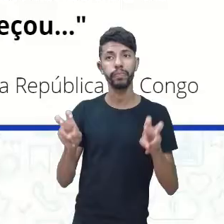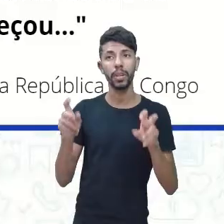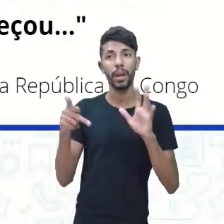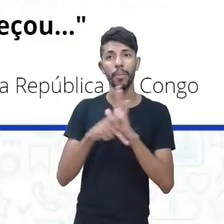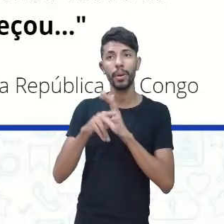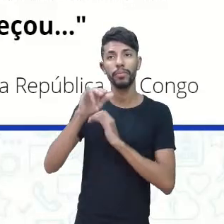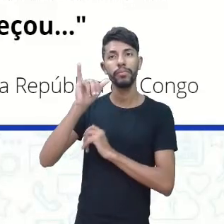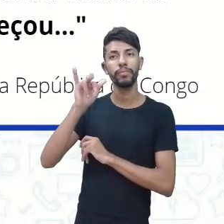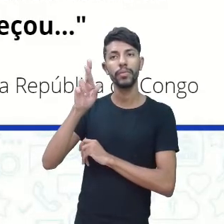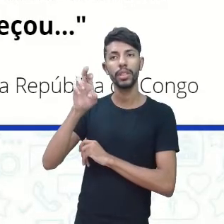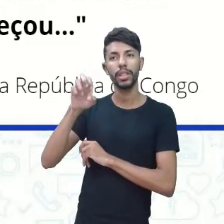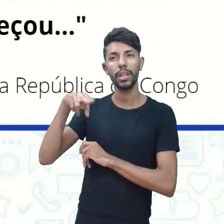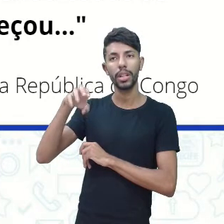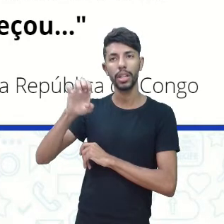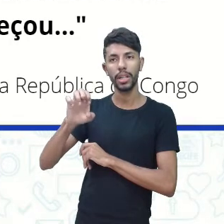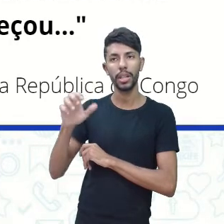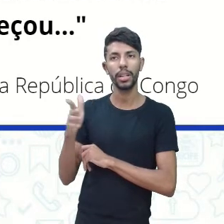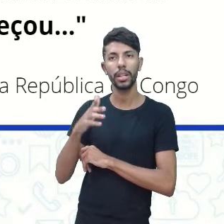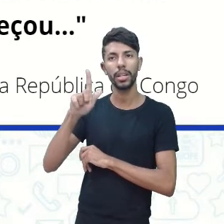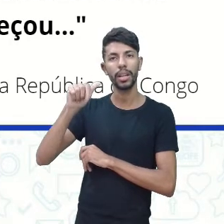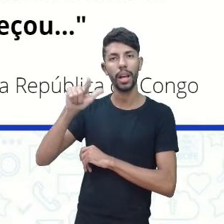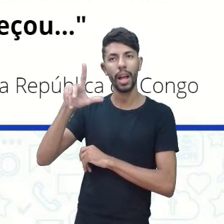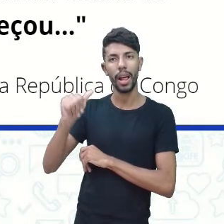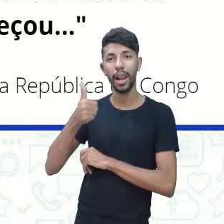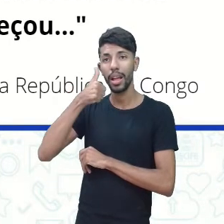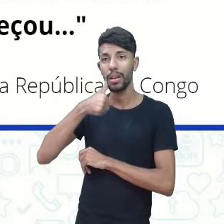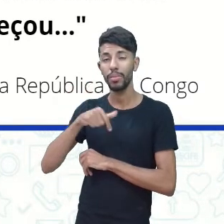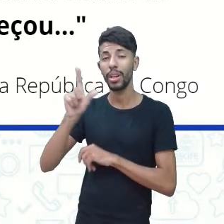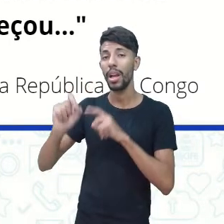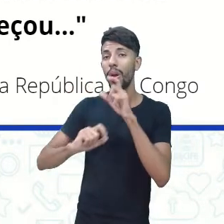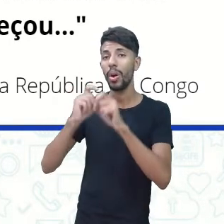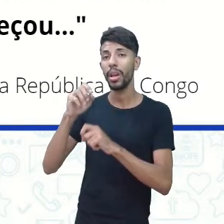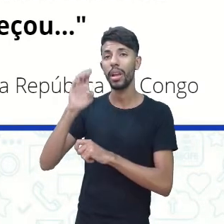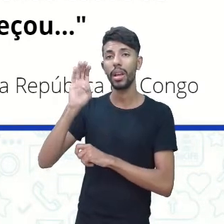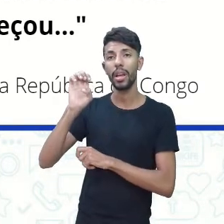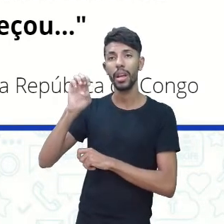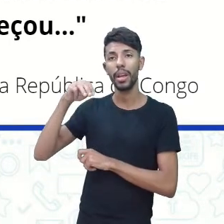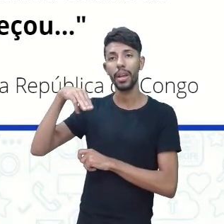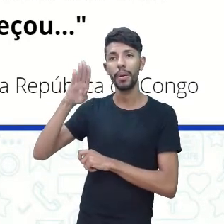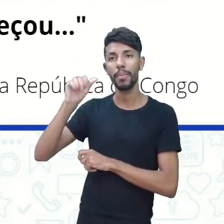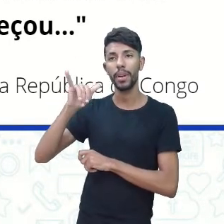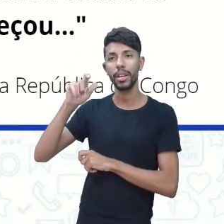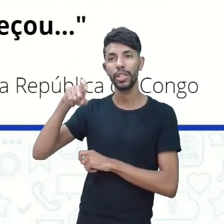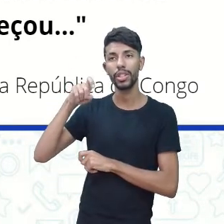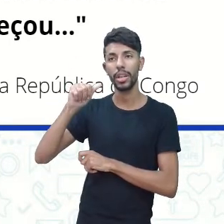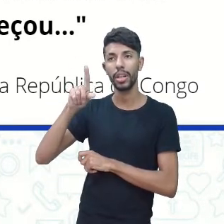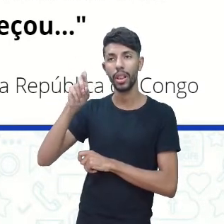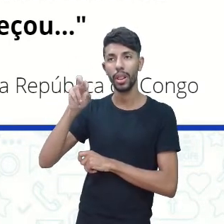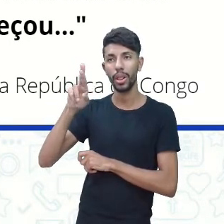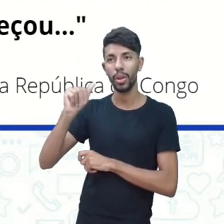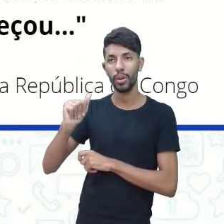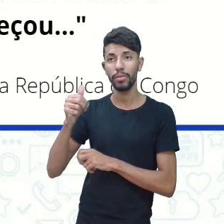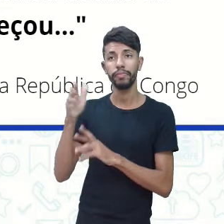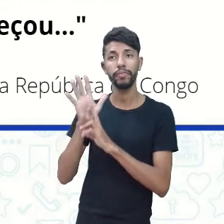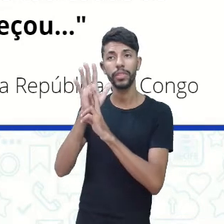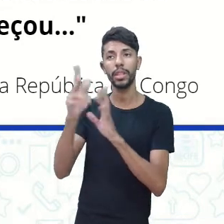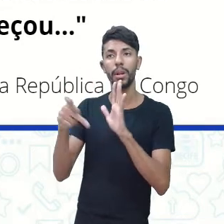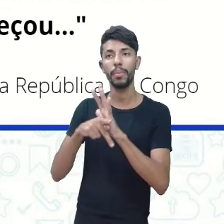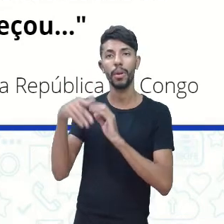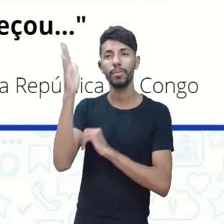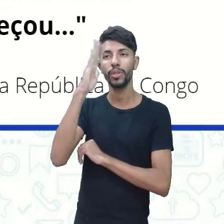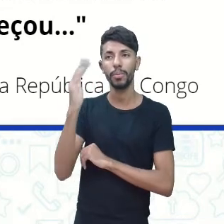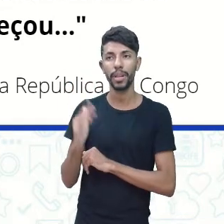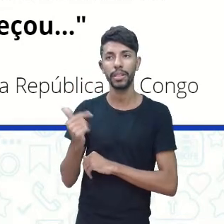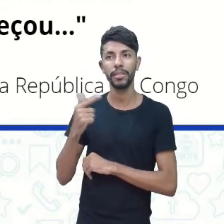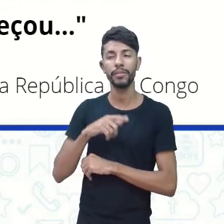da Irene, deixa eu ler aqui, Irene Gala, que ela é embaixadora, tá certo? Representou o Brasil na República do Congo. E veja só o que